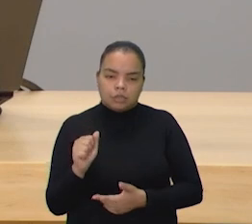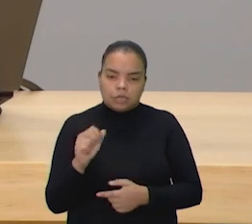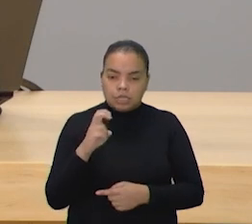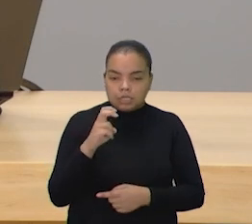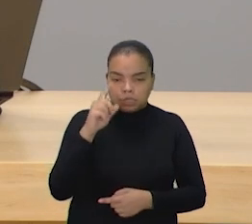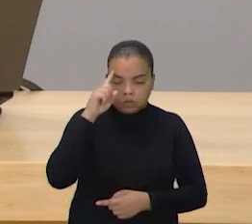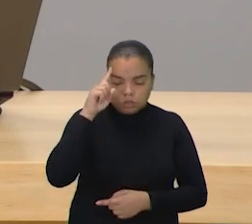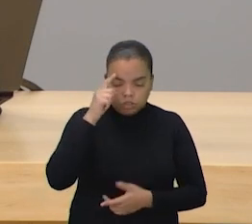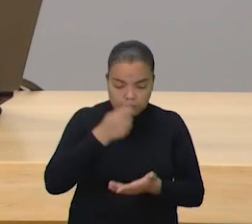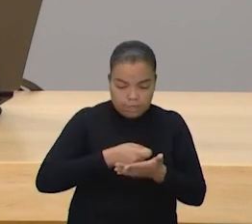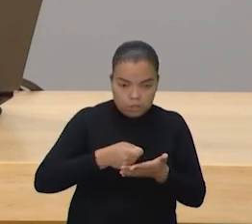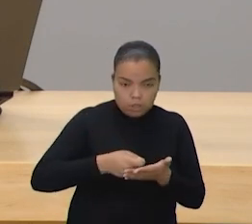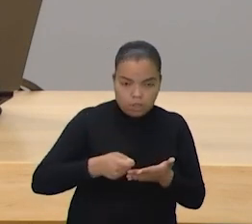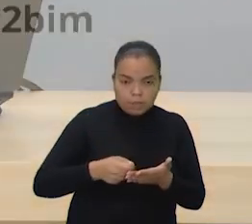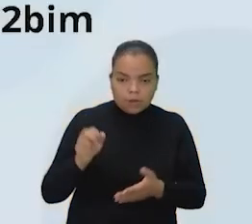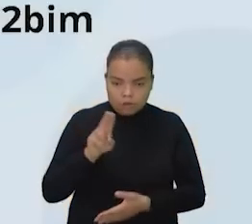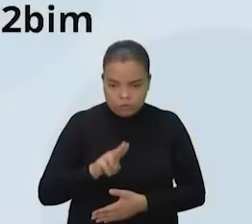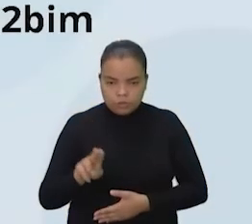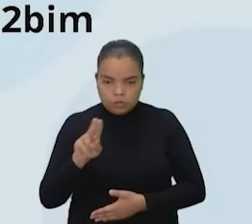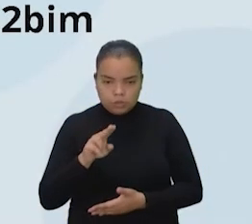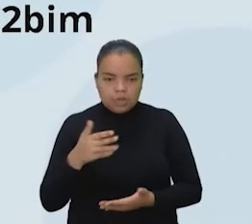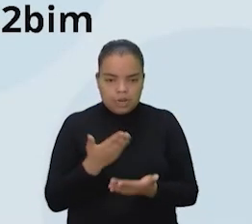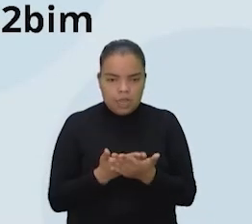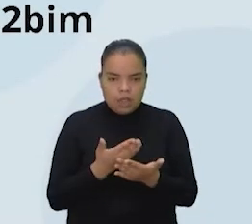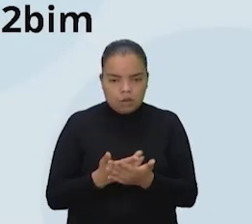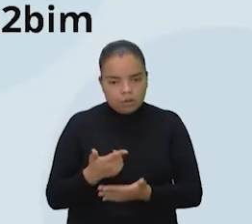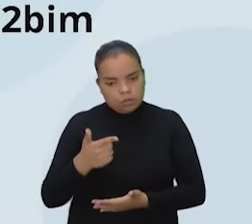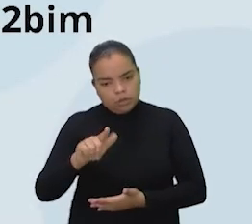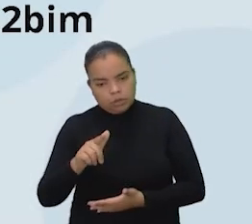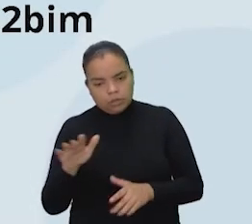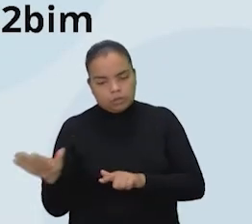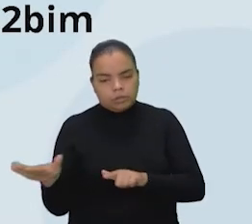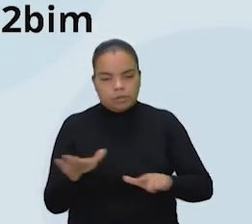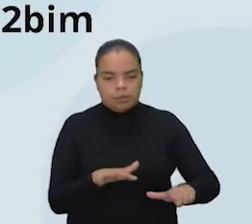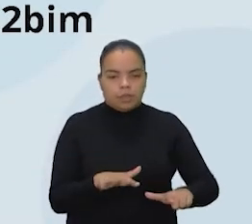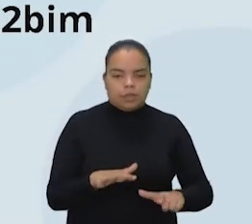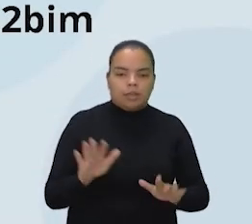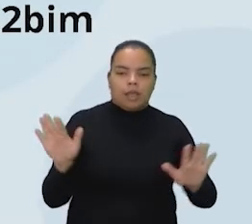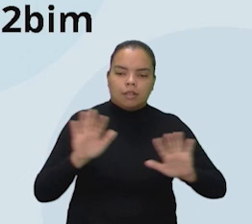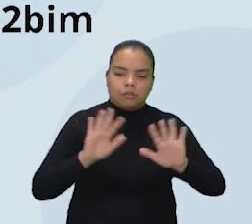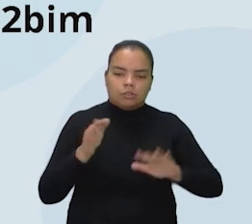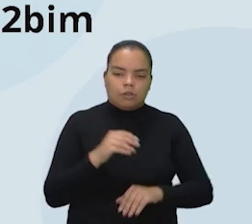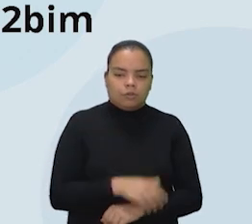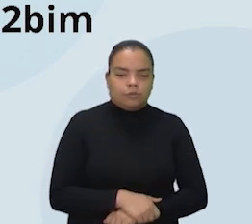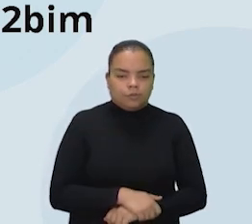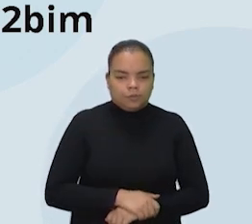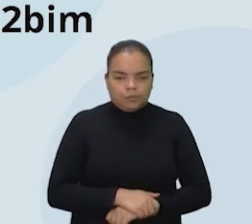que a gente vai utilizar isso na próxima aula da semana que vem. Muito obrigada, pessoal, e até a próxima.